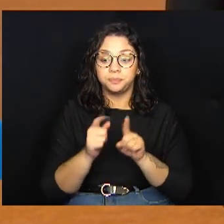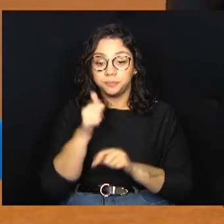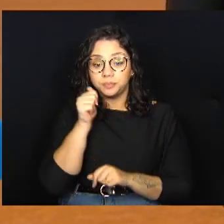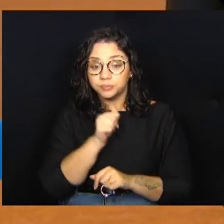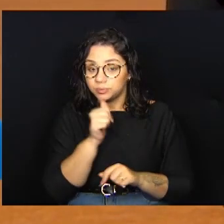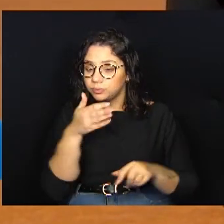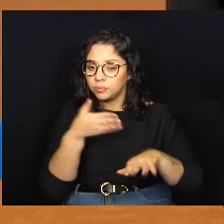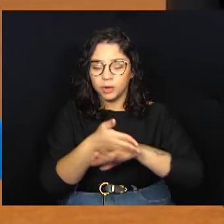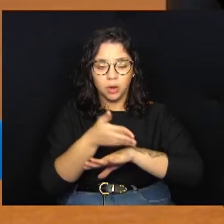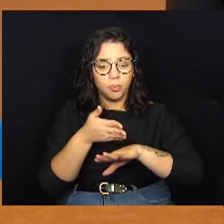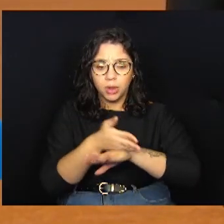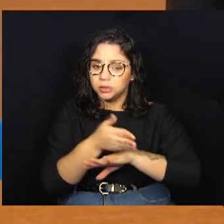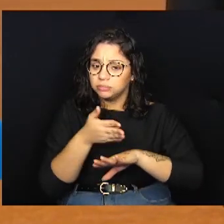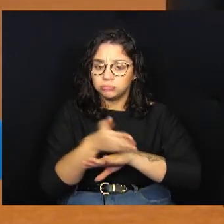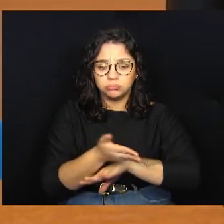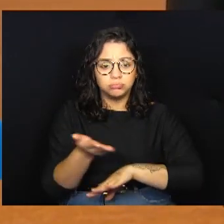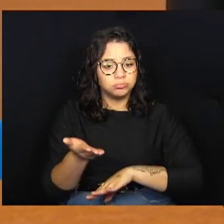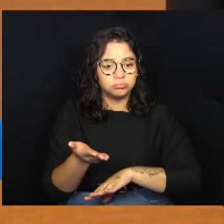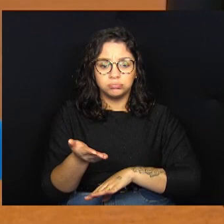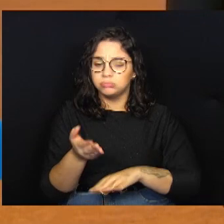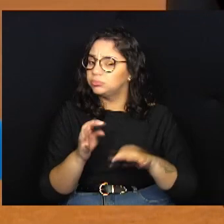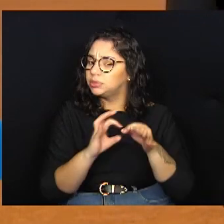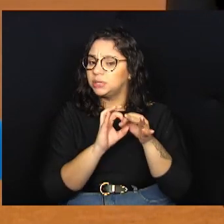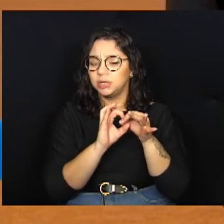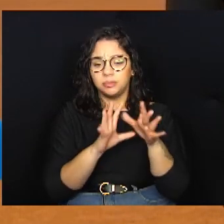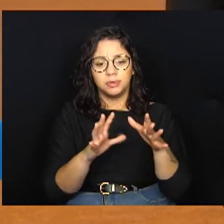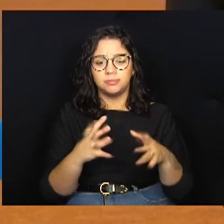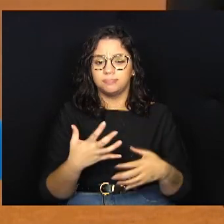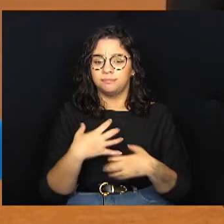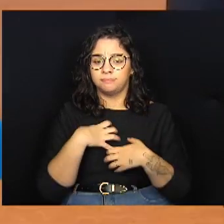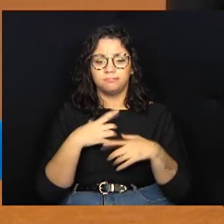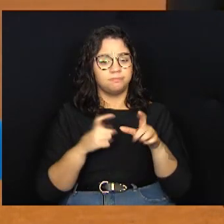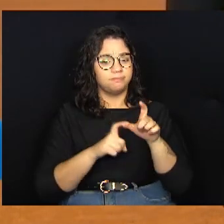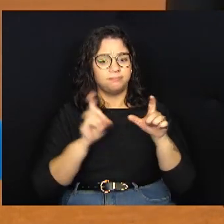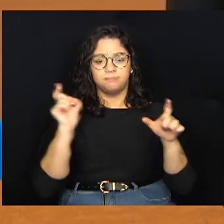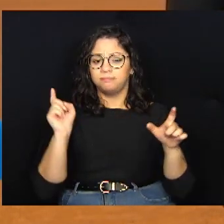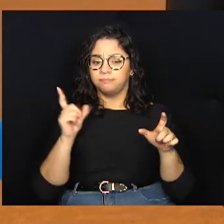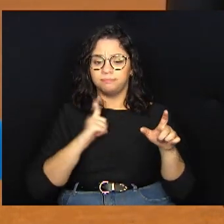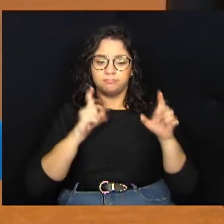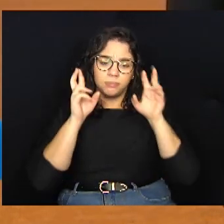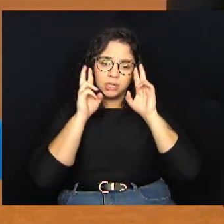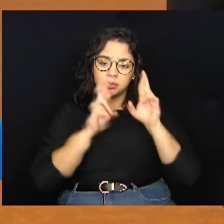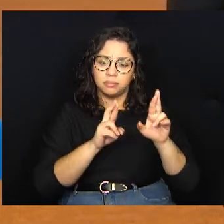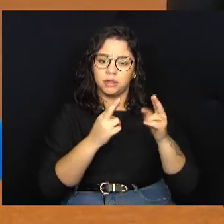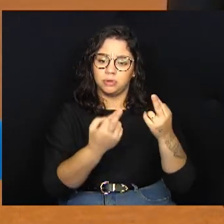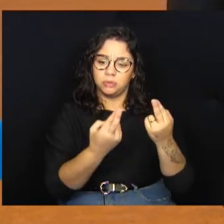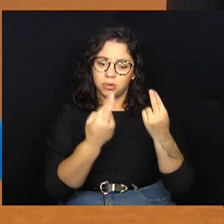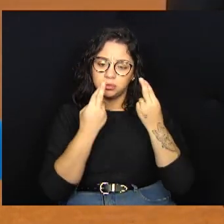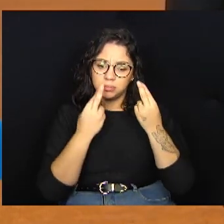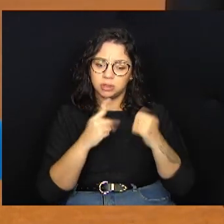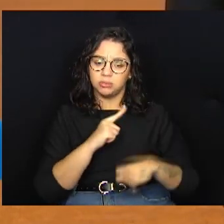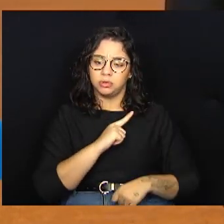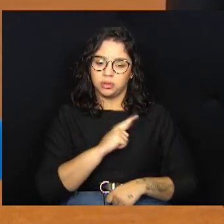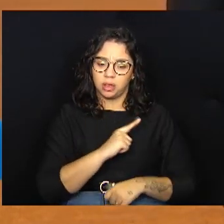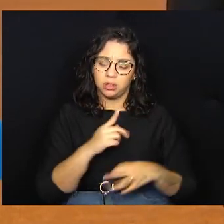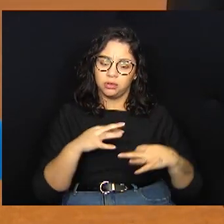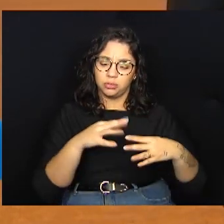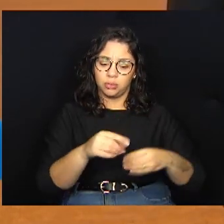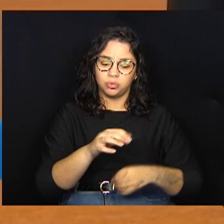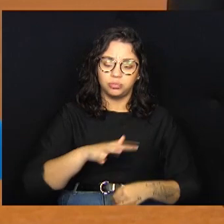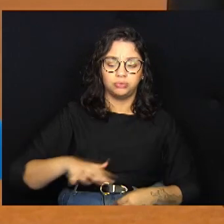frequentar com liberdade, com autonomia, com respeito, né, todos os